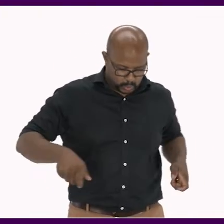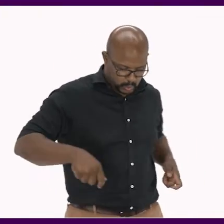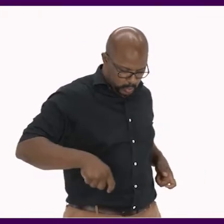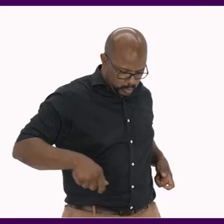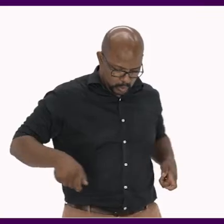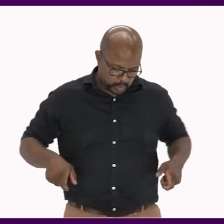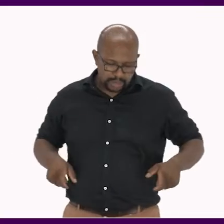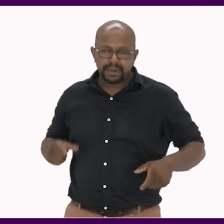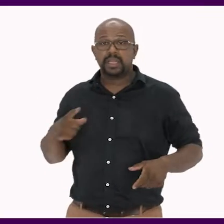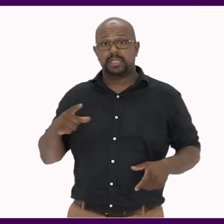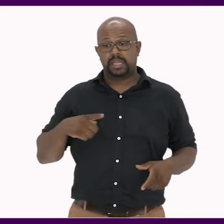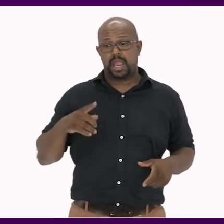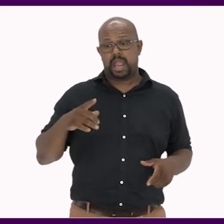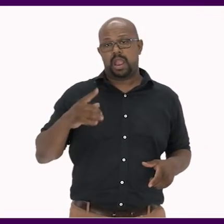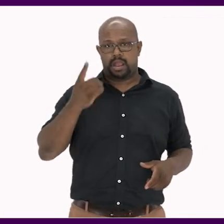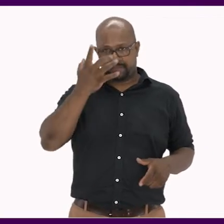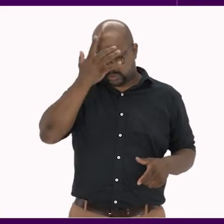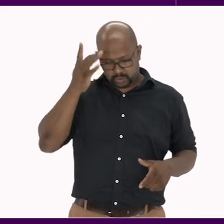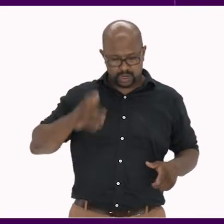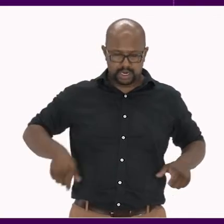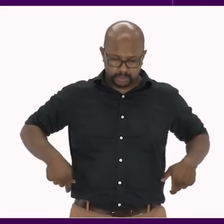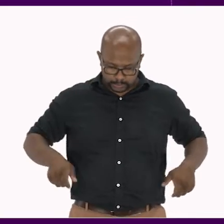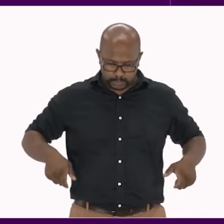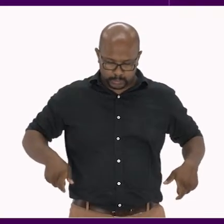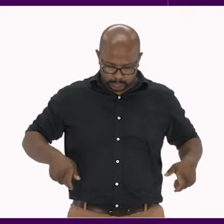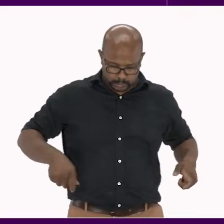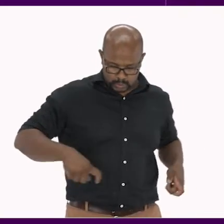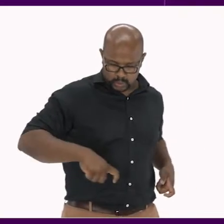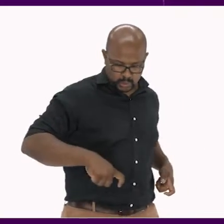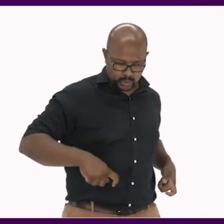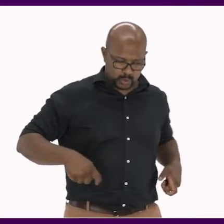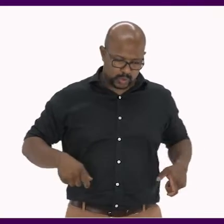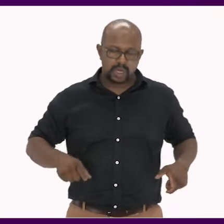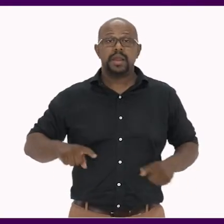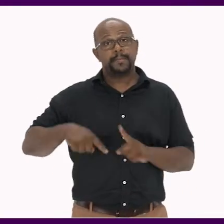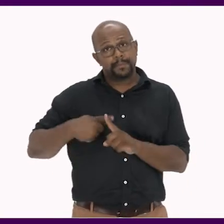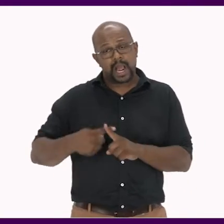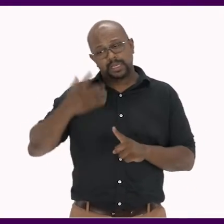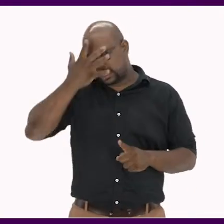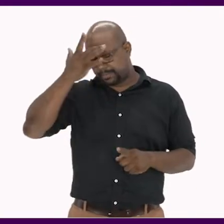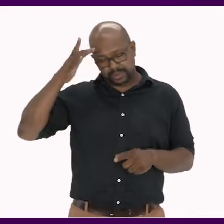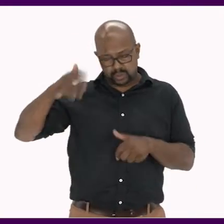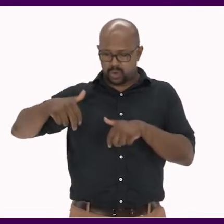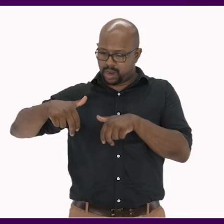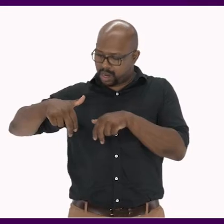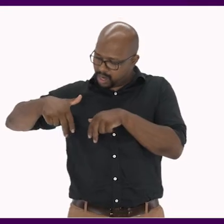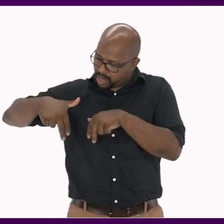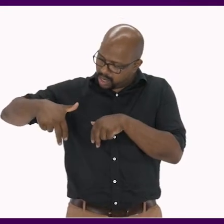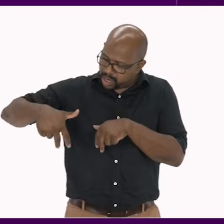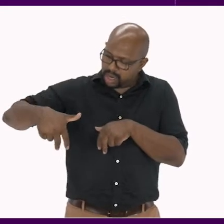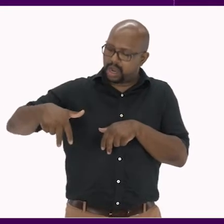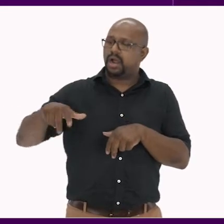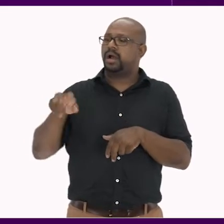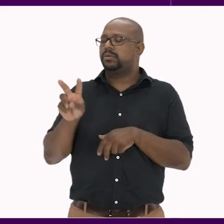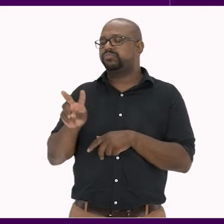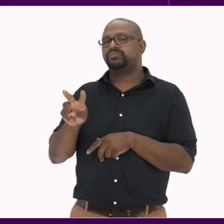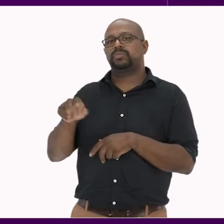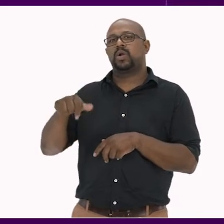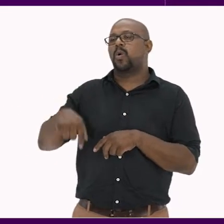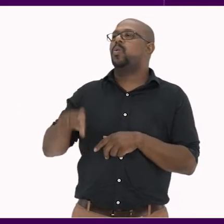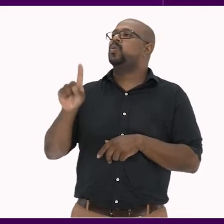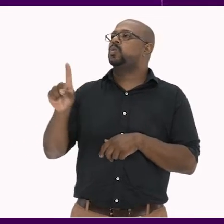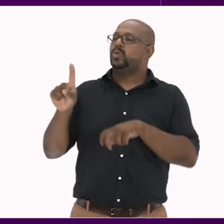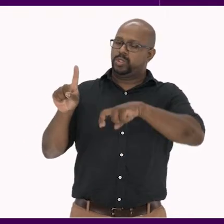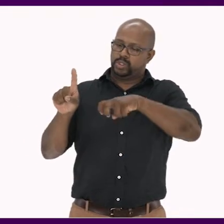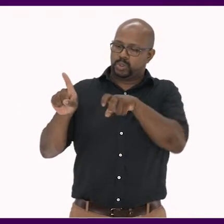para que você tenha o giro da cadeira de roda e ainda ter uma pessoa, enfim, na frente de uma obra, parada,